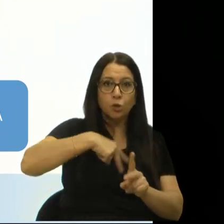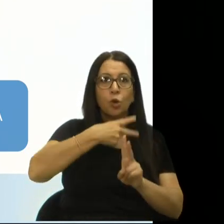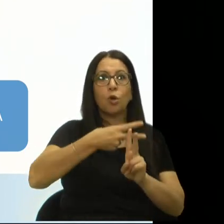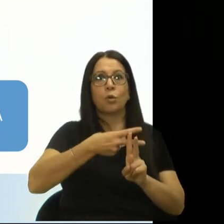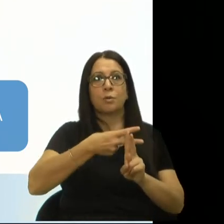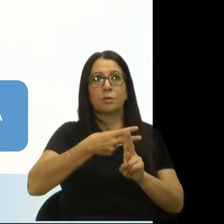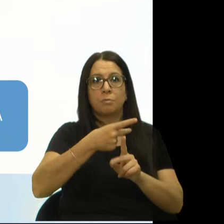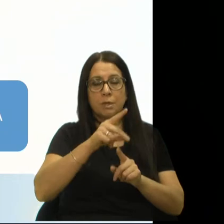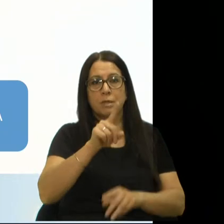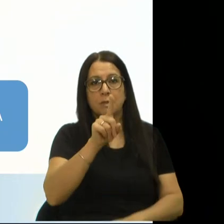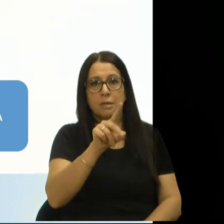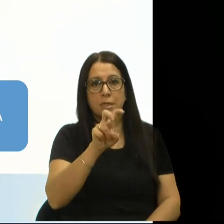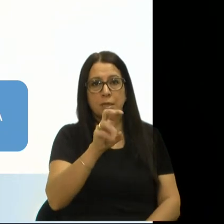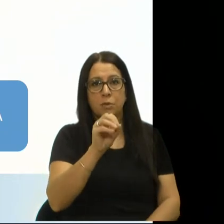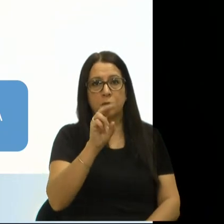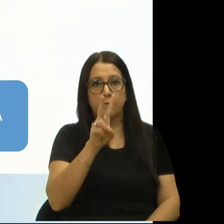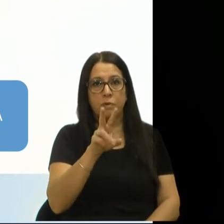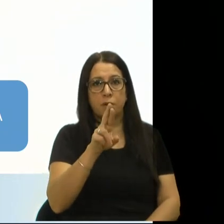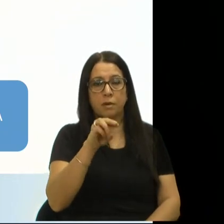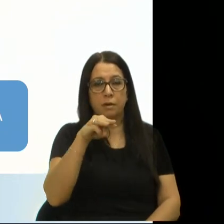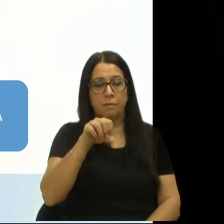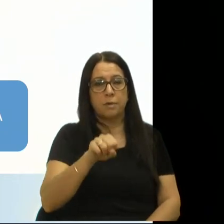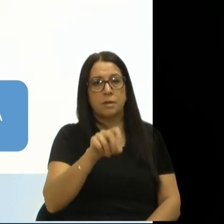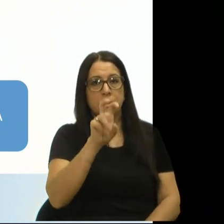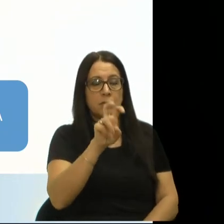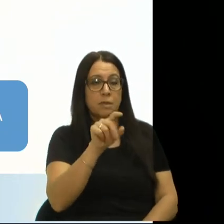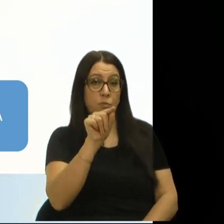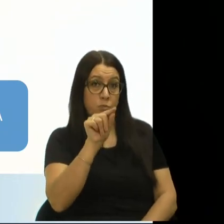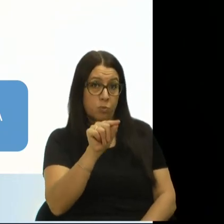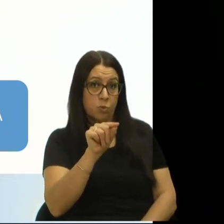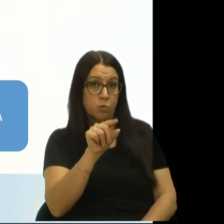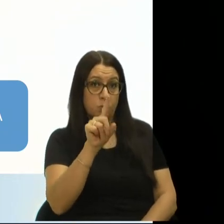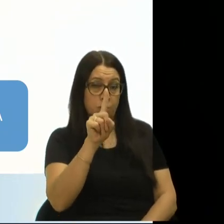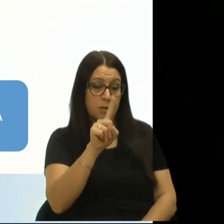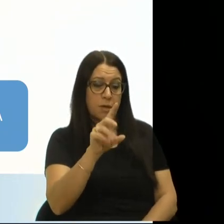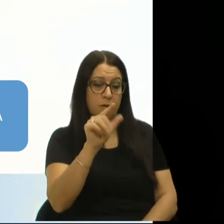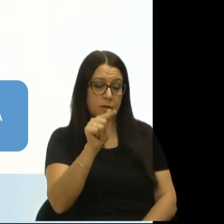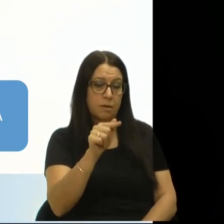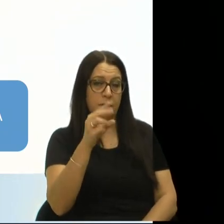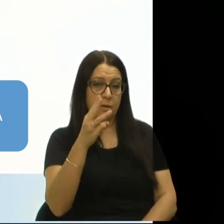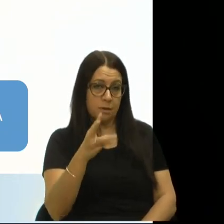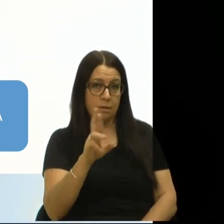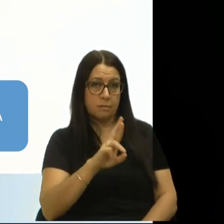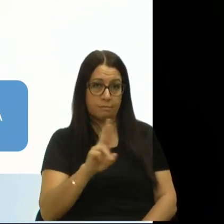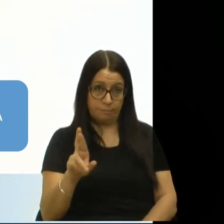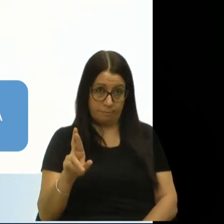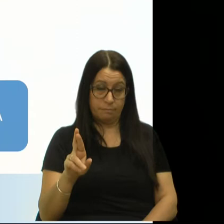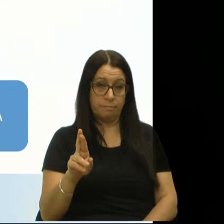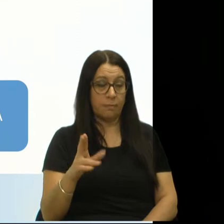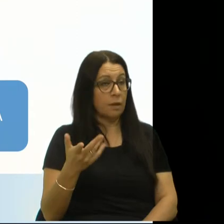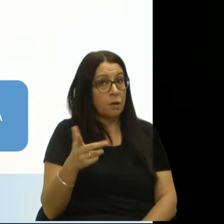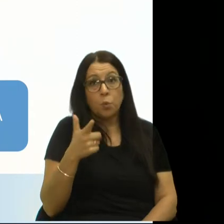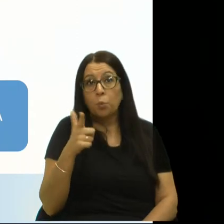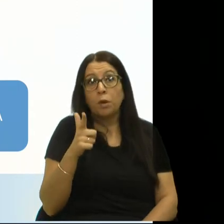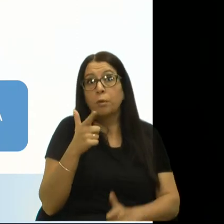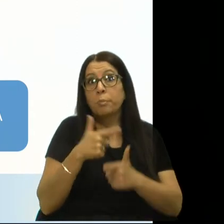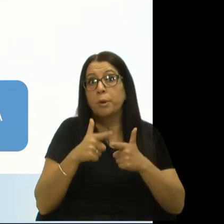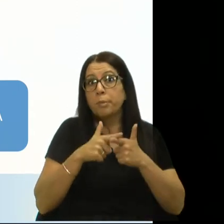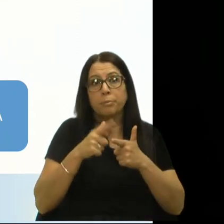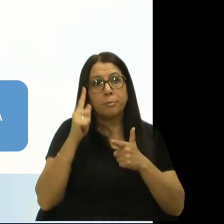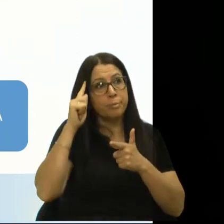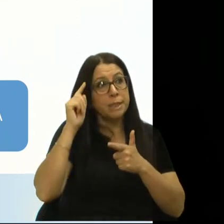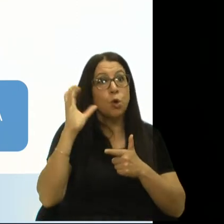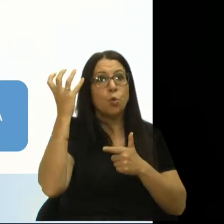150 VRMs, que é 5.173. Então, assim, ó, a gente não tem o problema